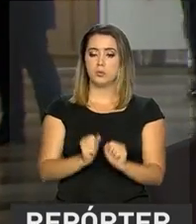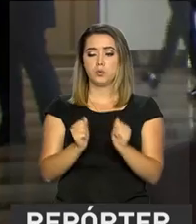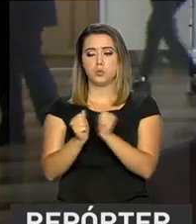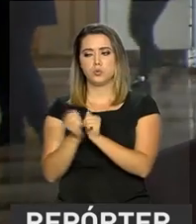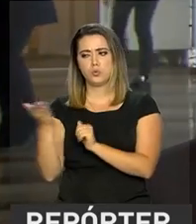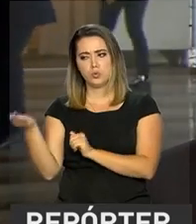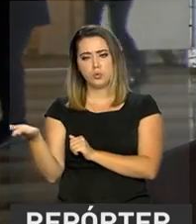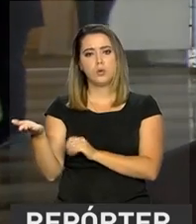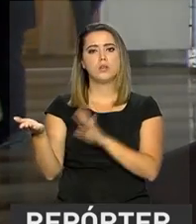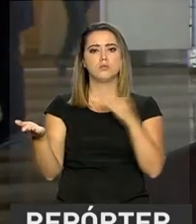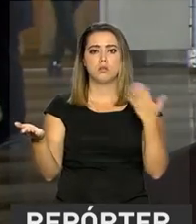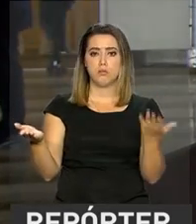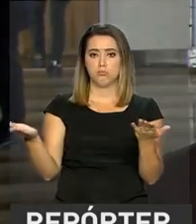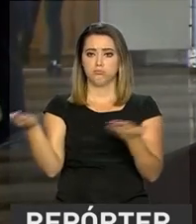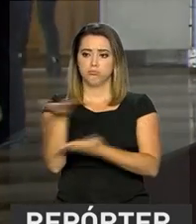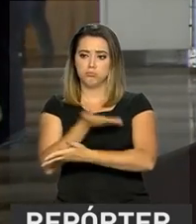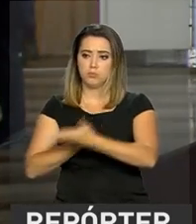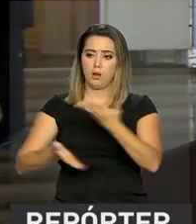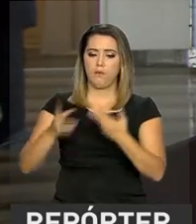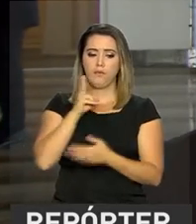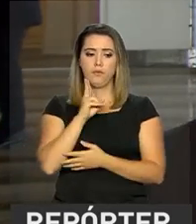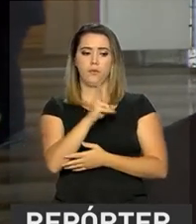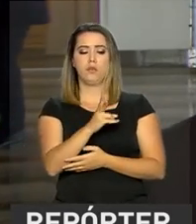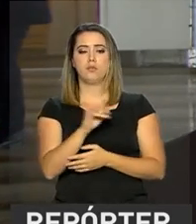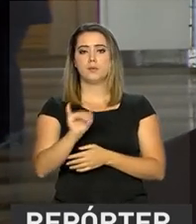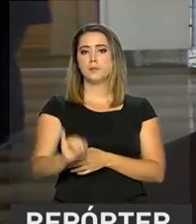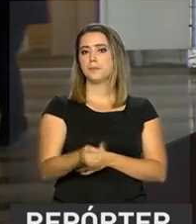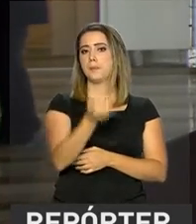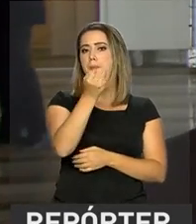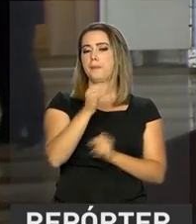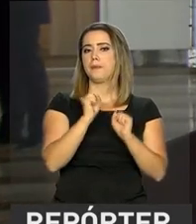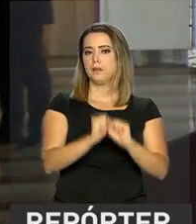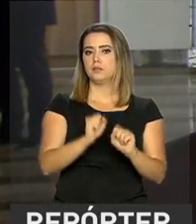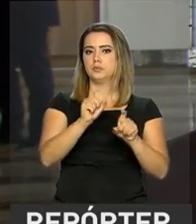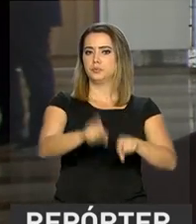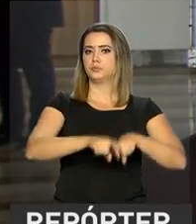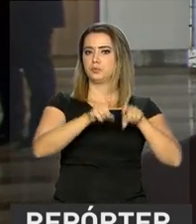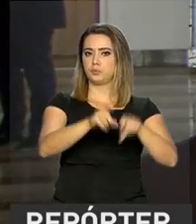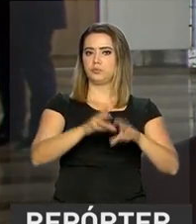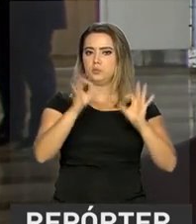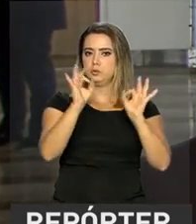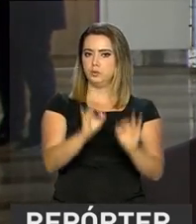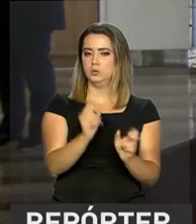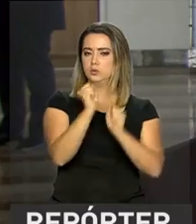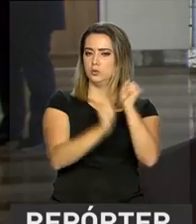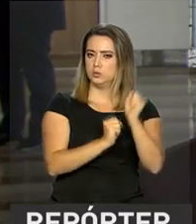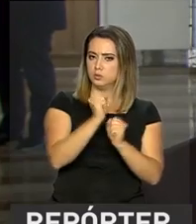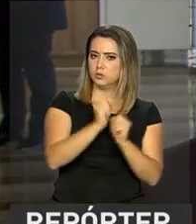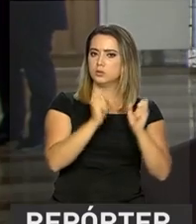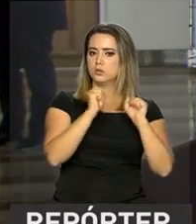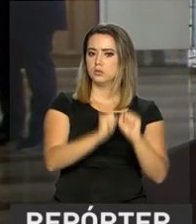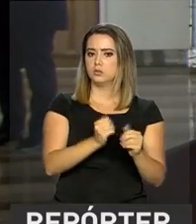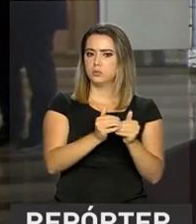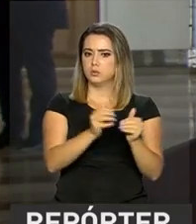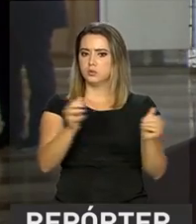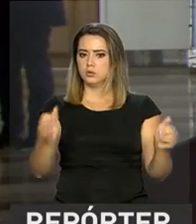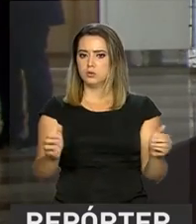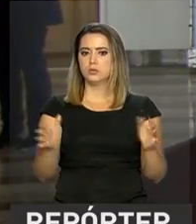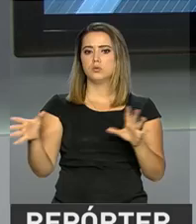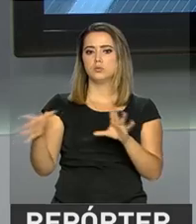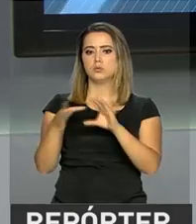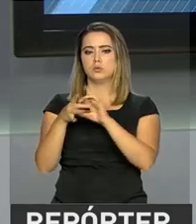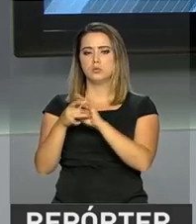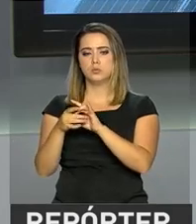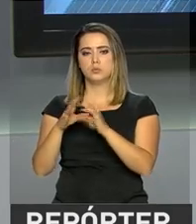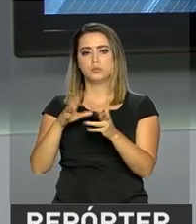e eles verem a oportunidade que tem no Brasil com plantas industriais modernas prontas para poder ampliar e poder abastecer o